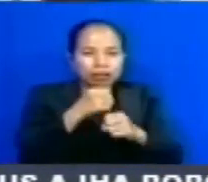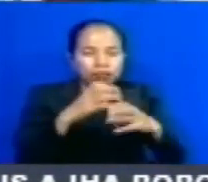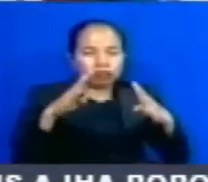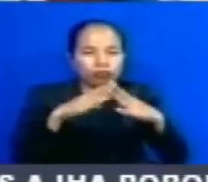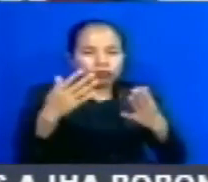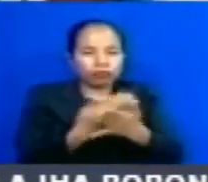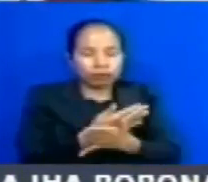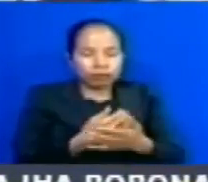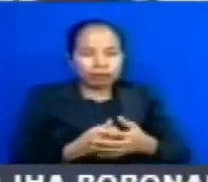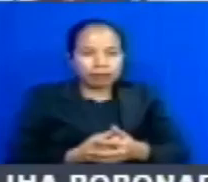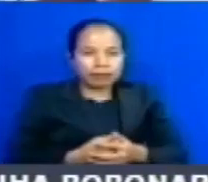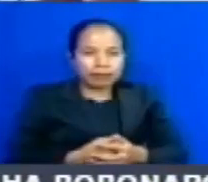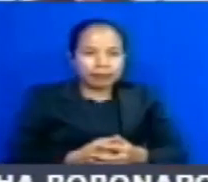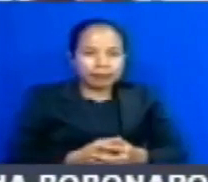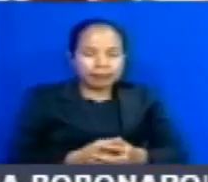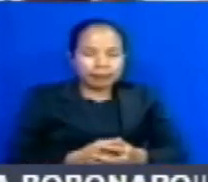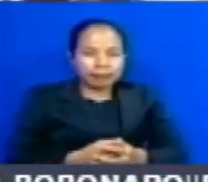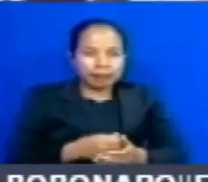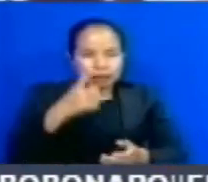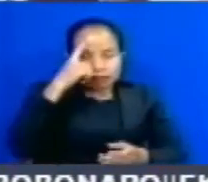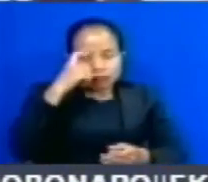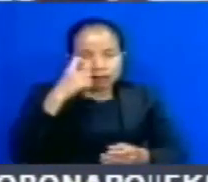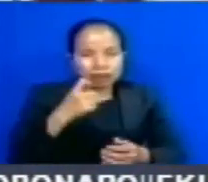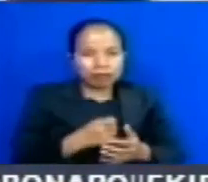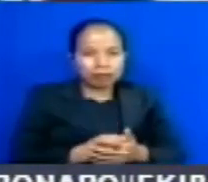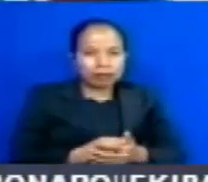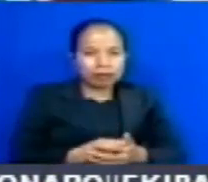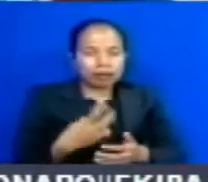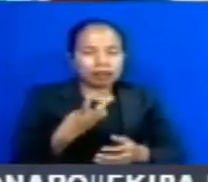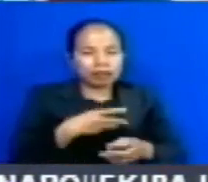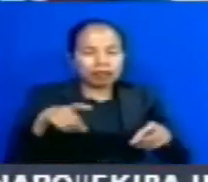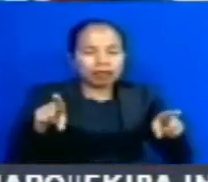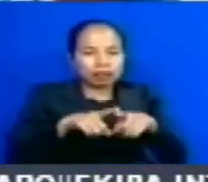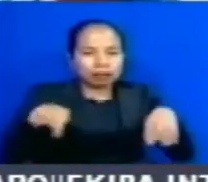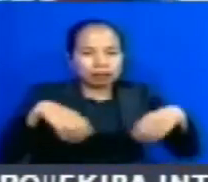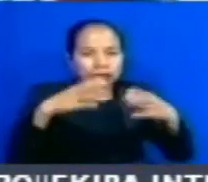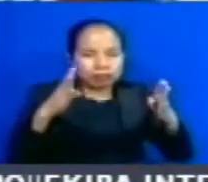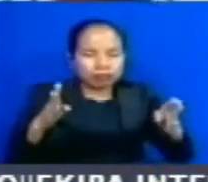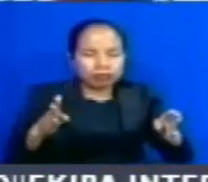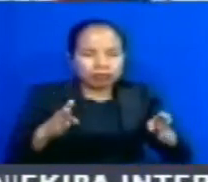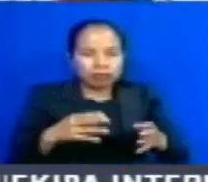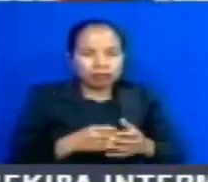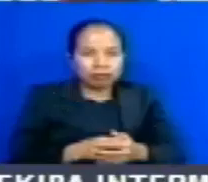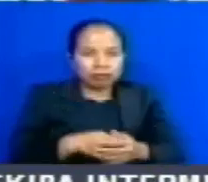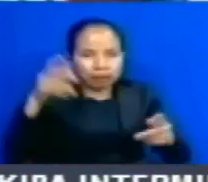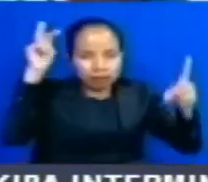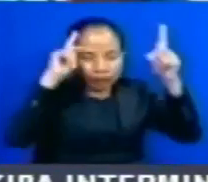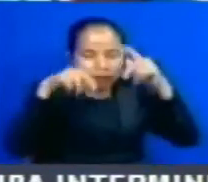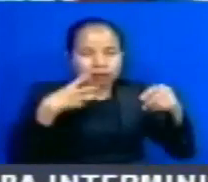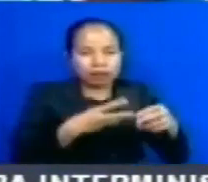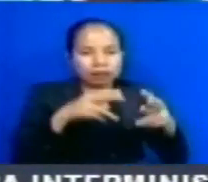ni entang guver ta guver konsional ho ni dan kata ne situasi ni kita